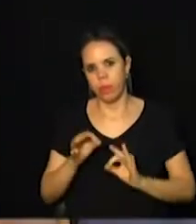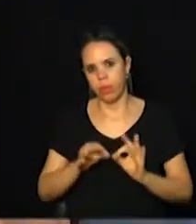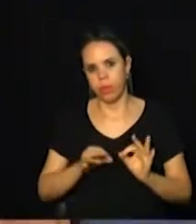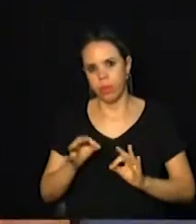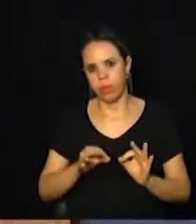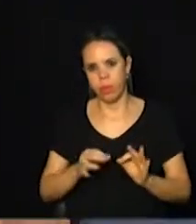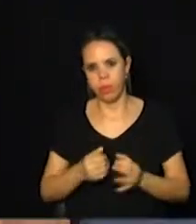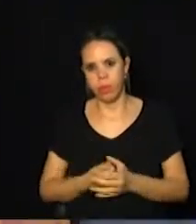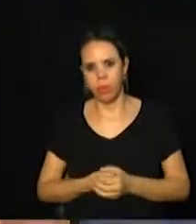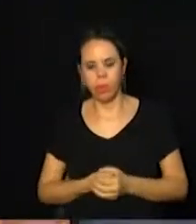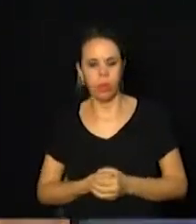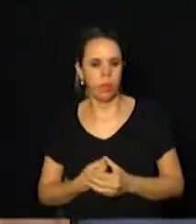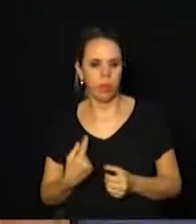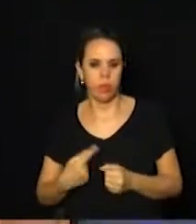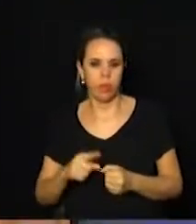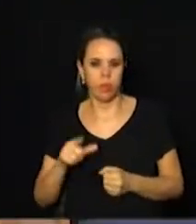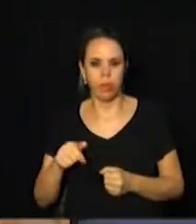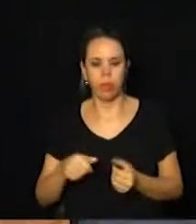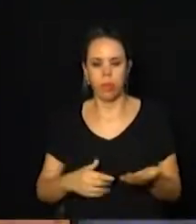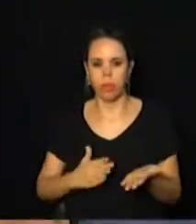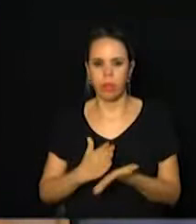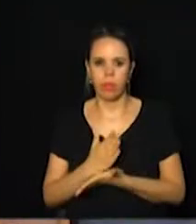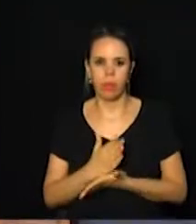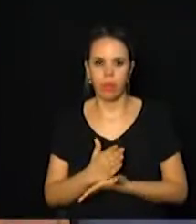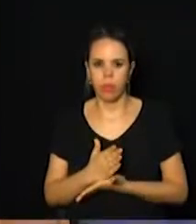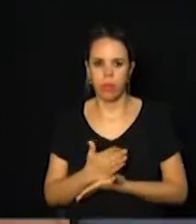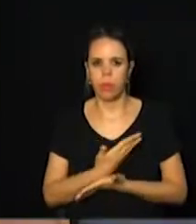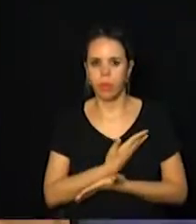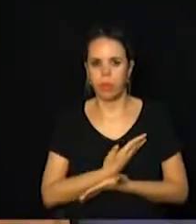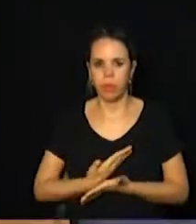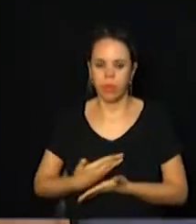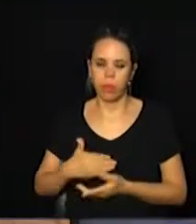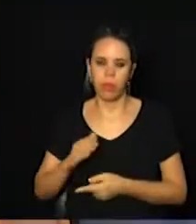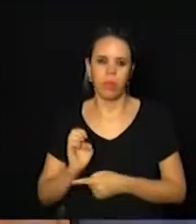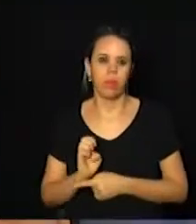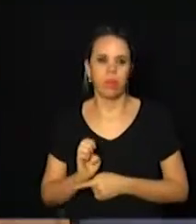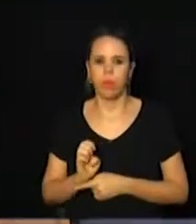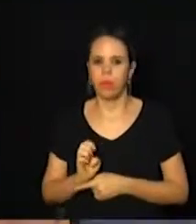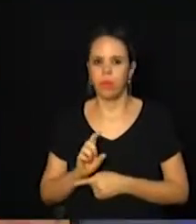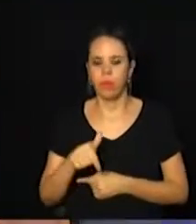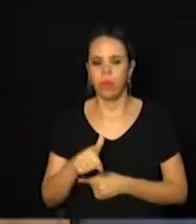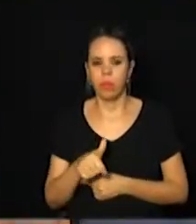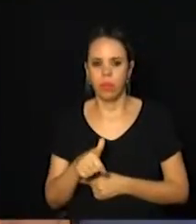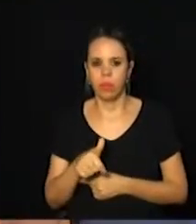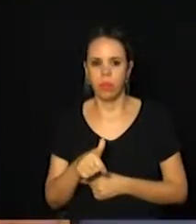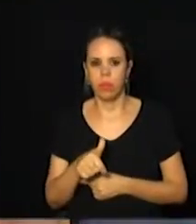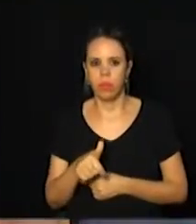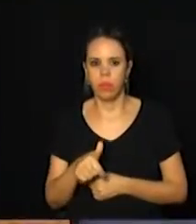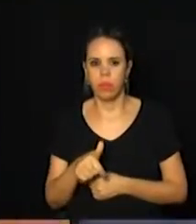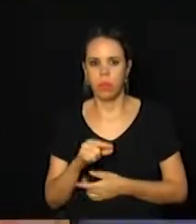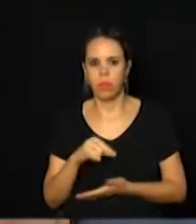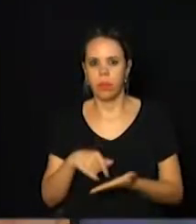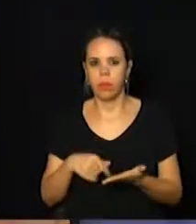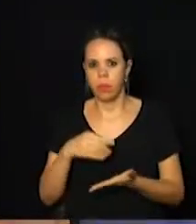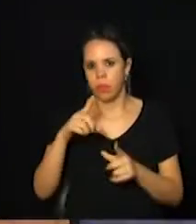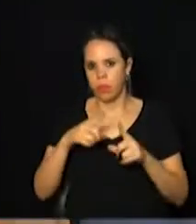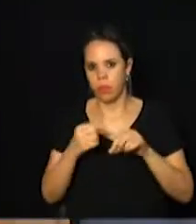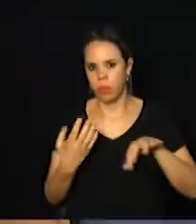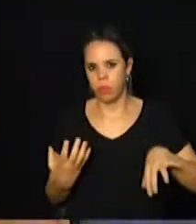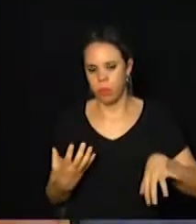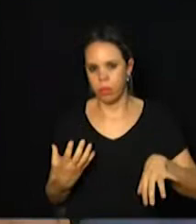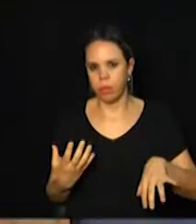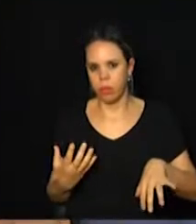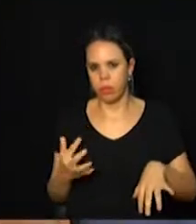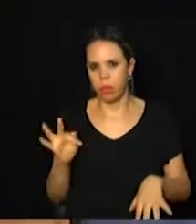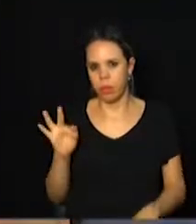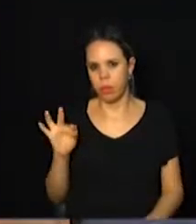Municipal depois foi aprovado pelo governo do estado e depois acionado em Brasília pelo